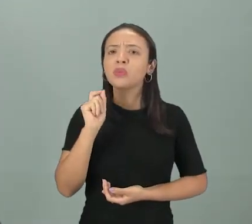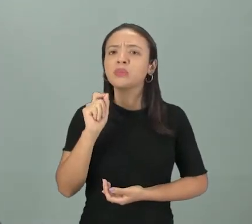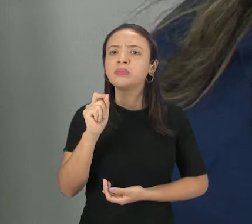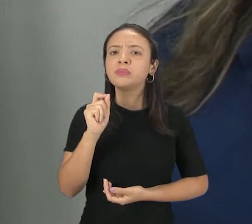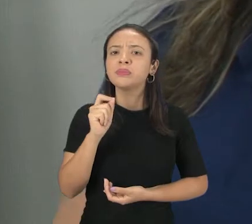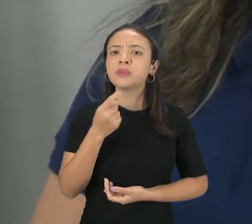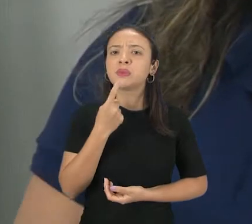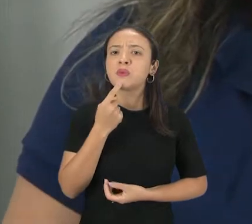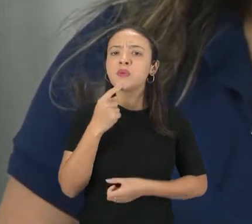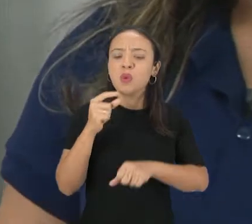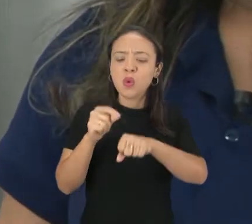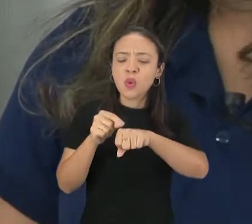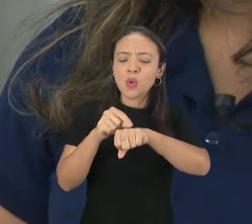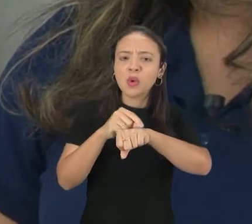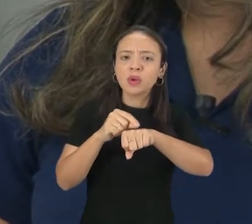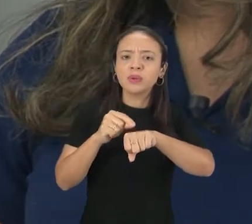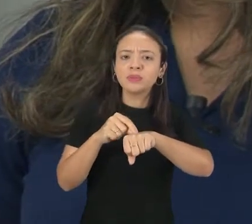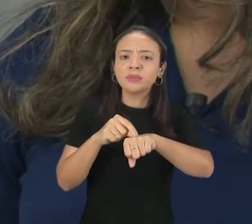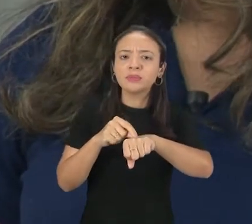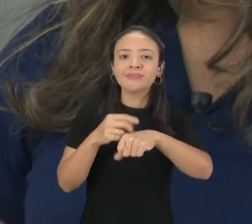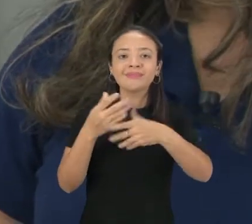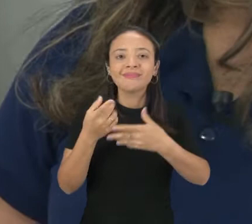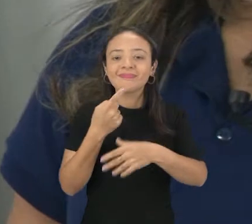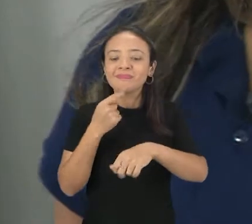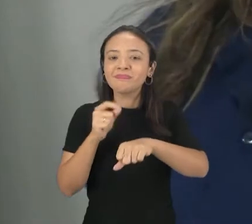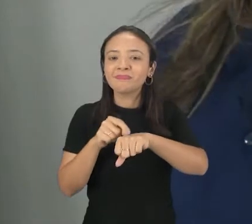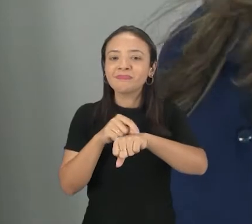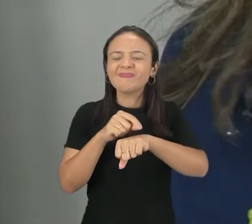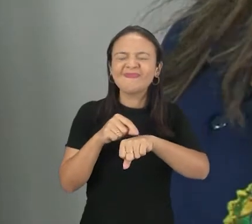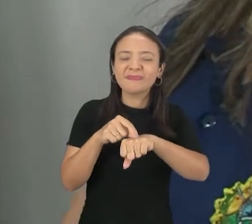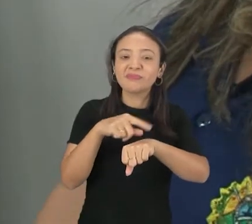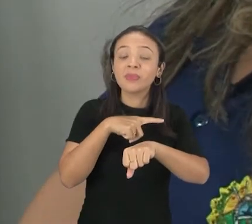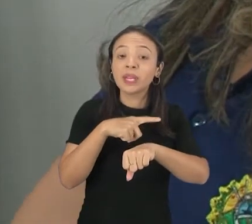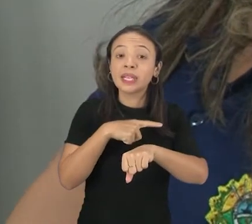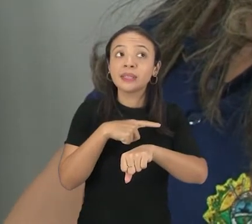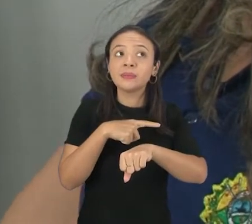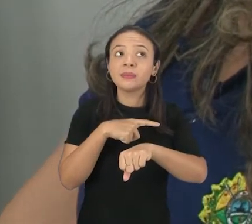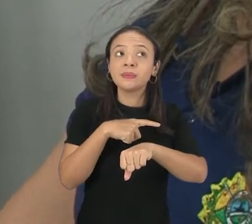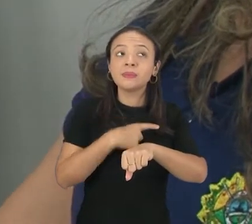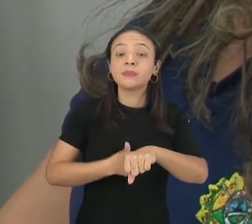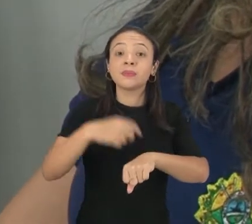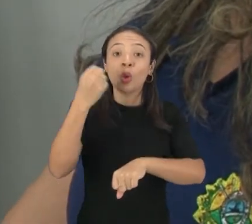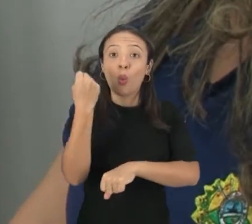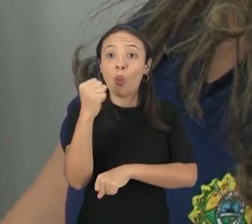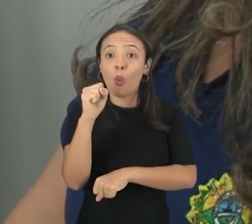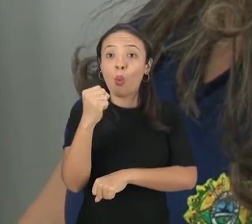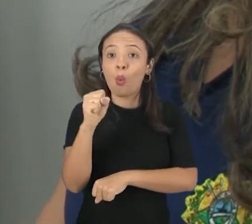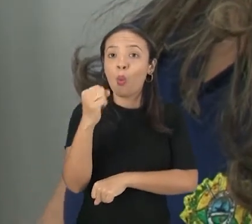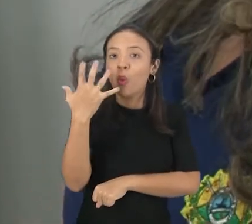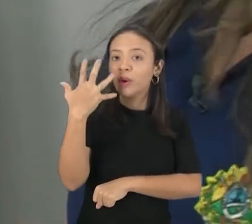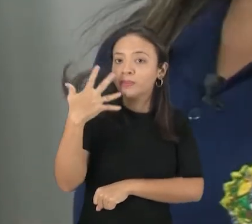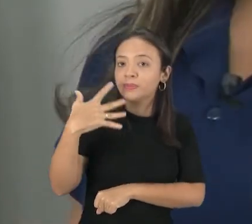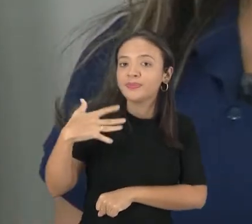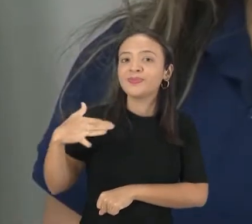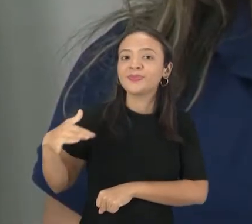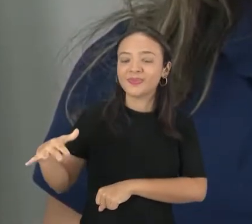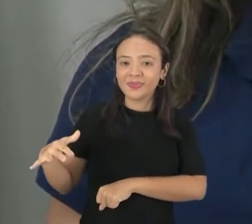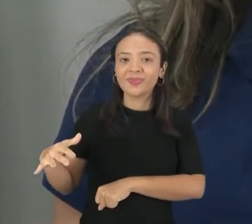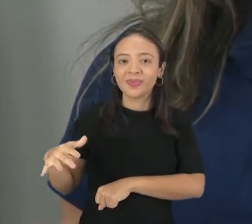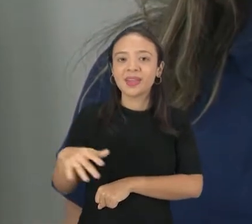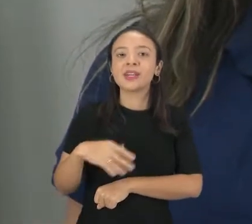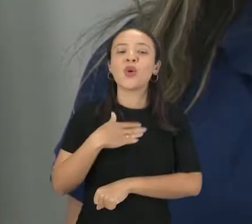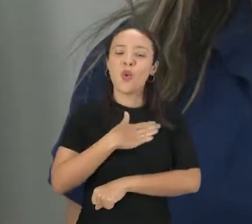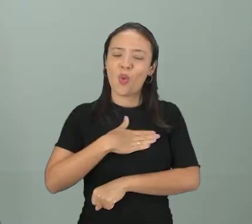nós temos é morango e o morango estiveram aqui com oito votos